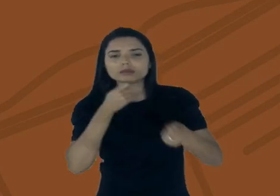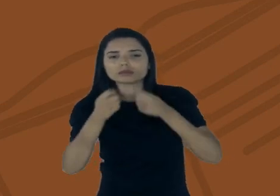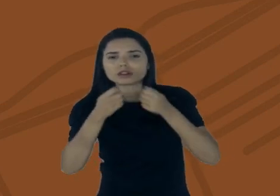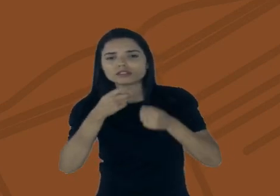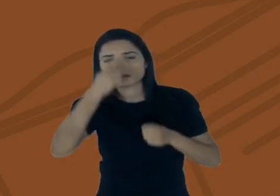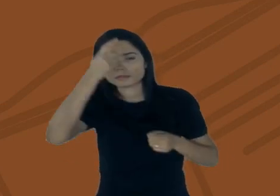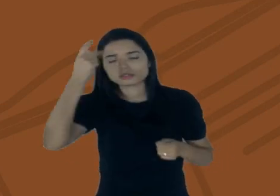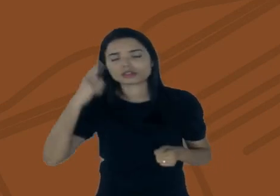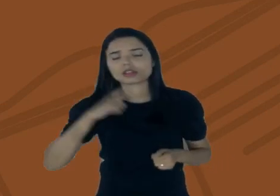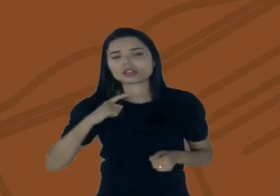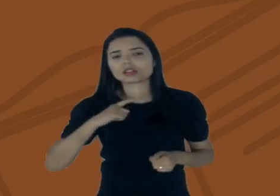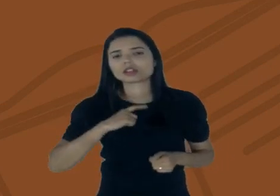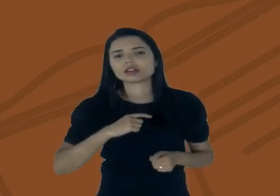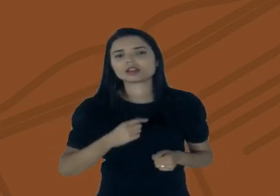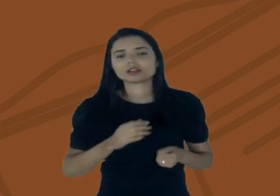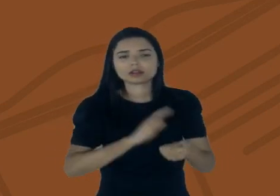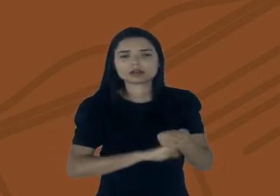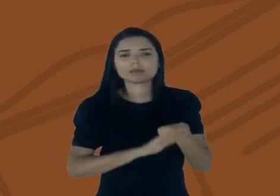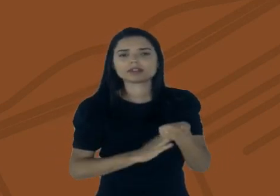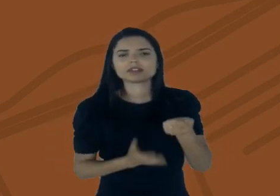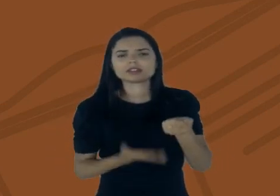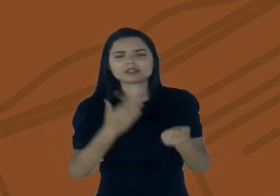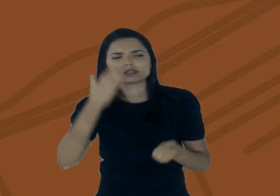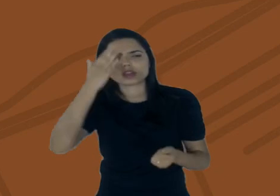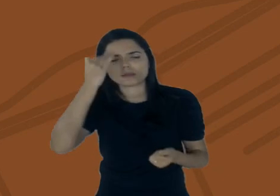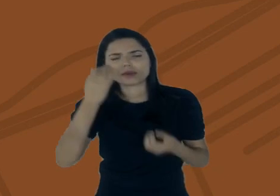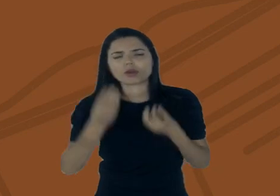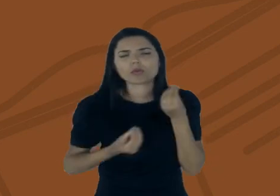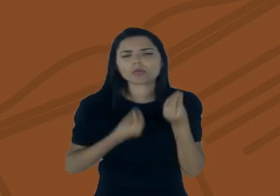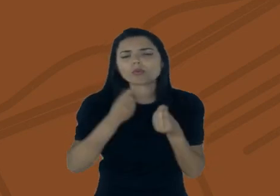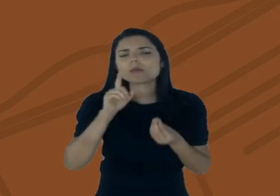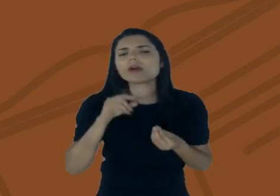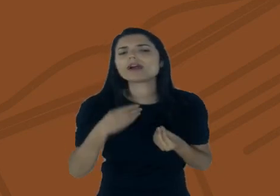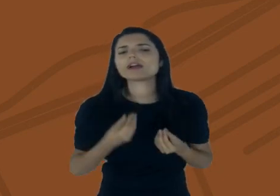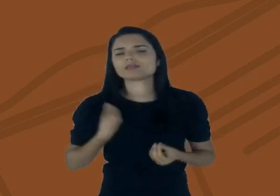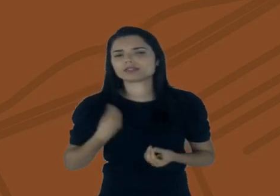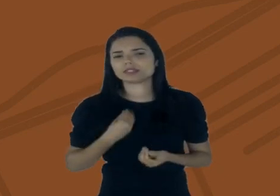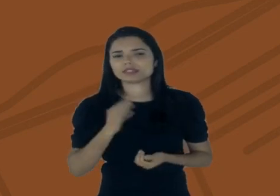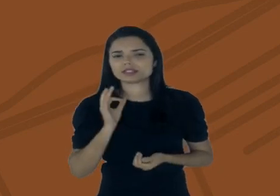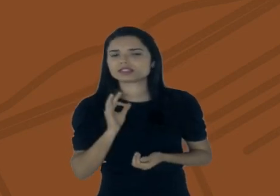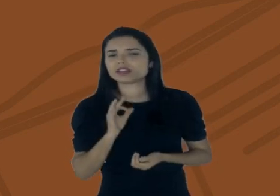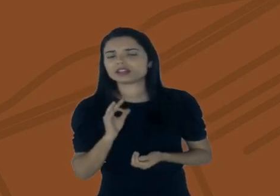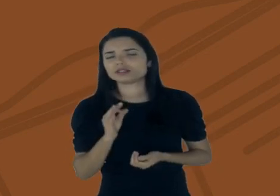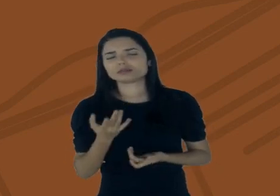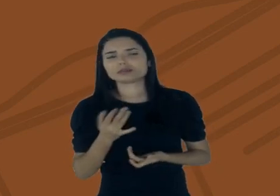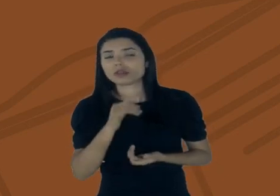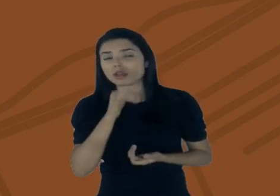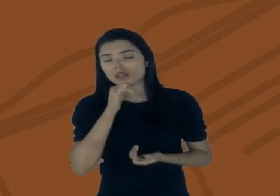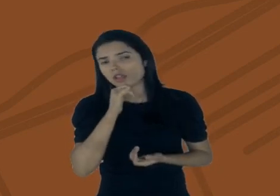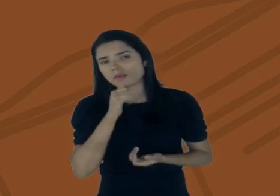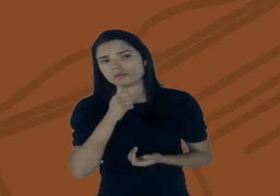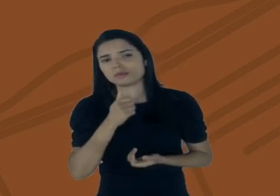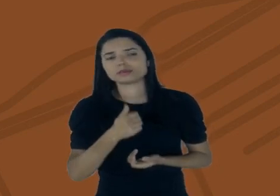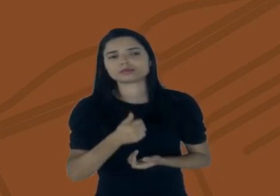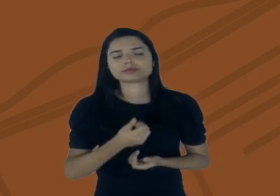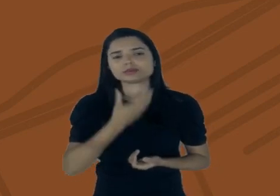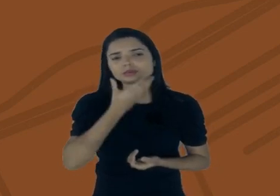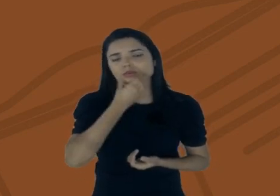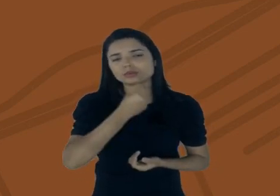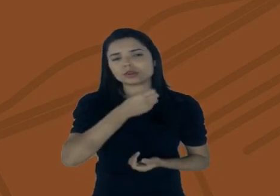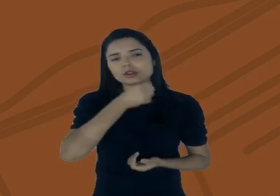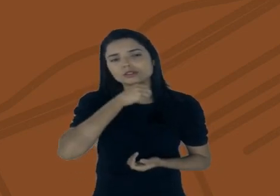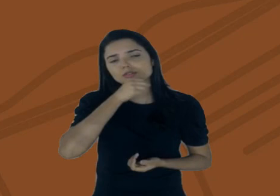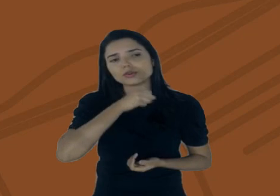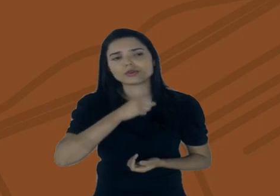a organização da vida diária dela, né, aí dentro da sua casa. Então, pode ser que tenha um avô, uma avó, um tio, uma tia, um irmão, uma